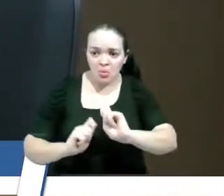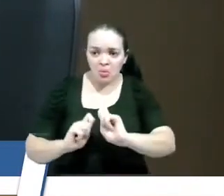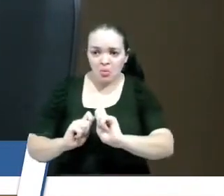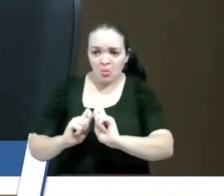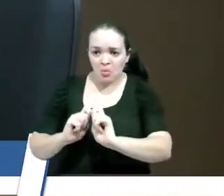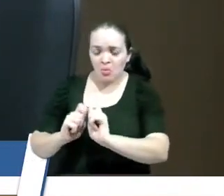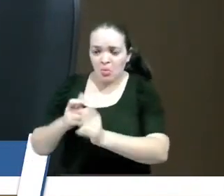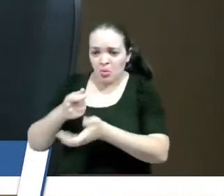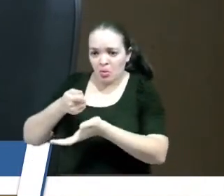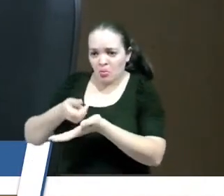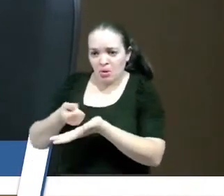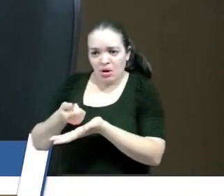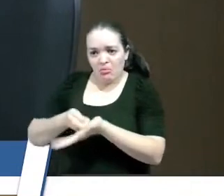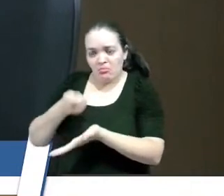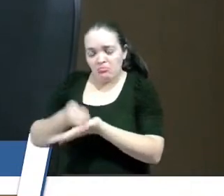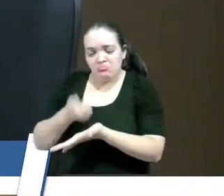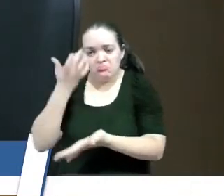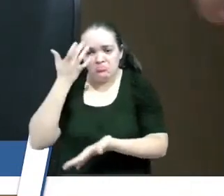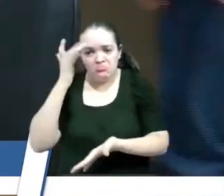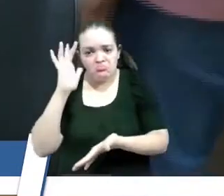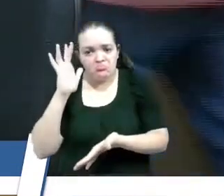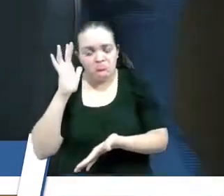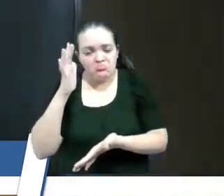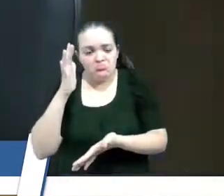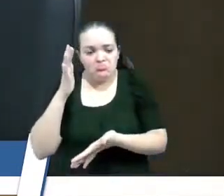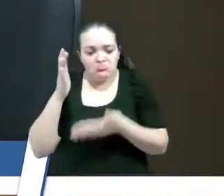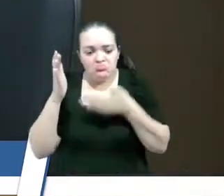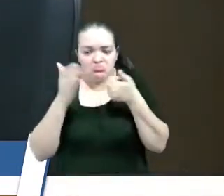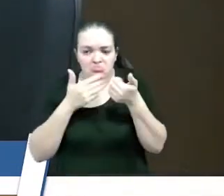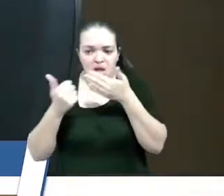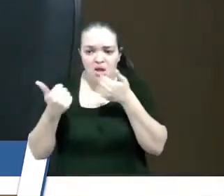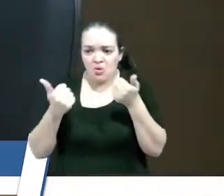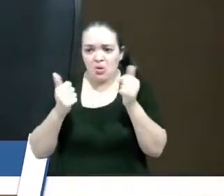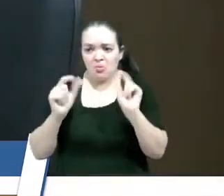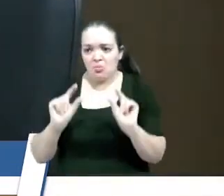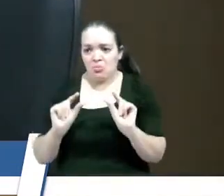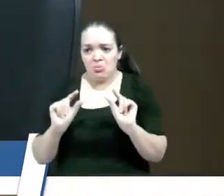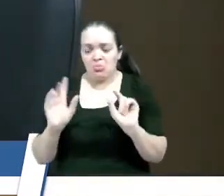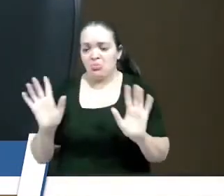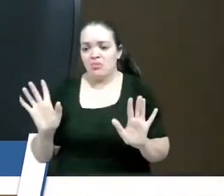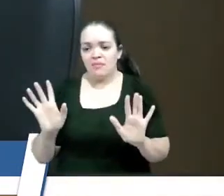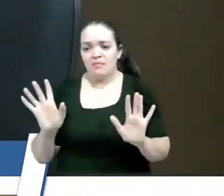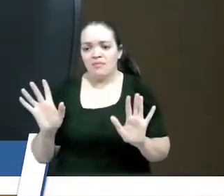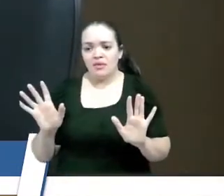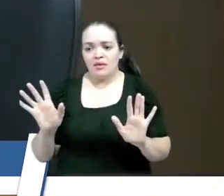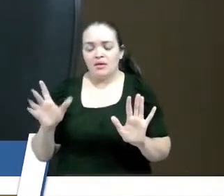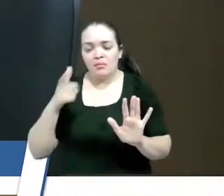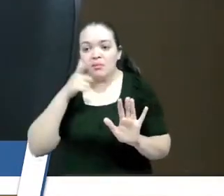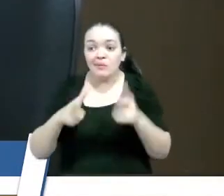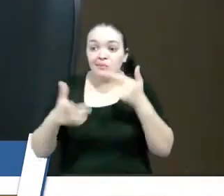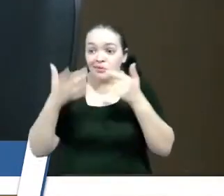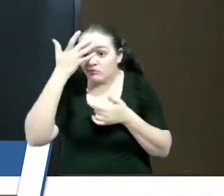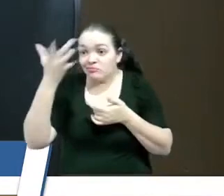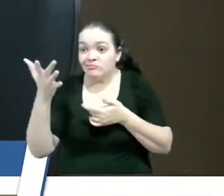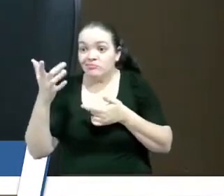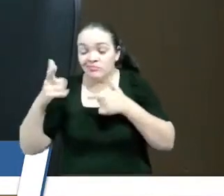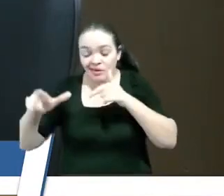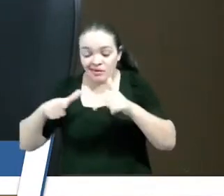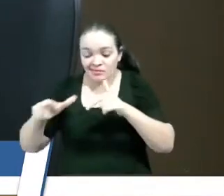de repente deixar um pouquinho de dotação a mais, para ficar mais fácil de trabalhar lá e não ter